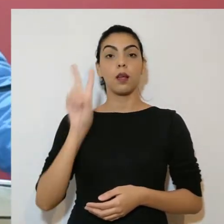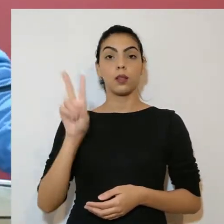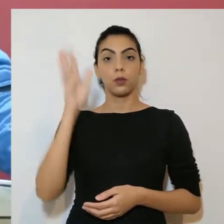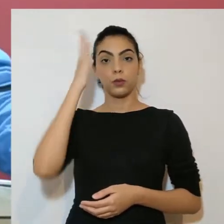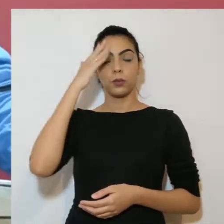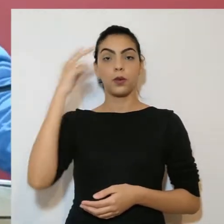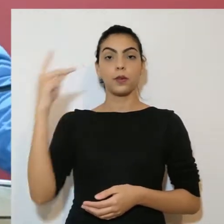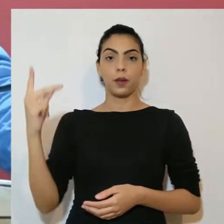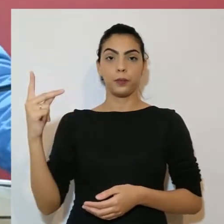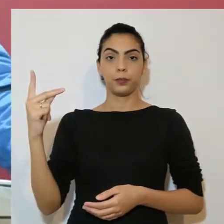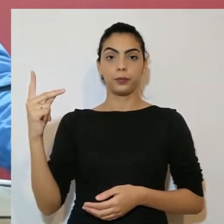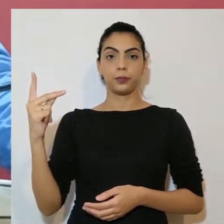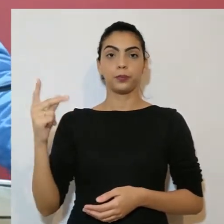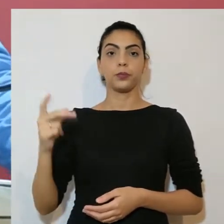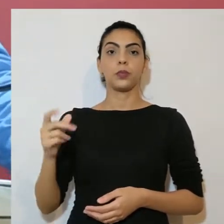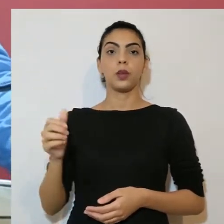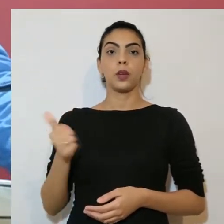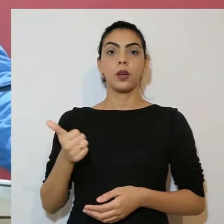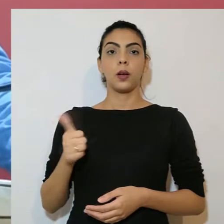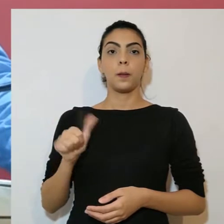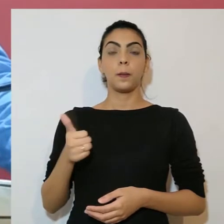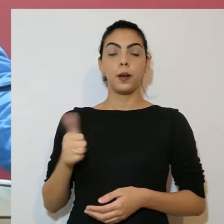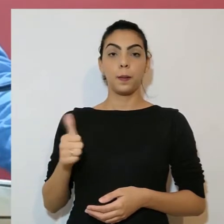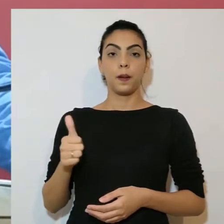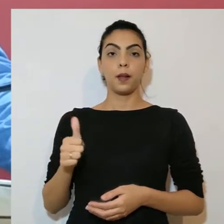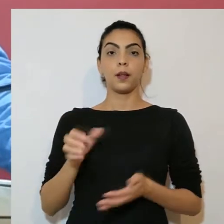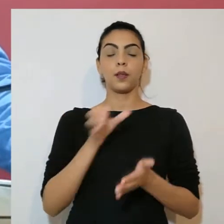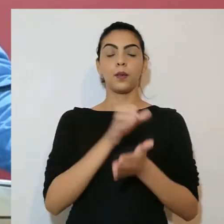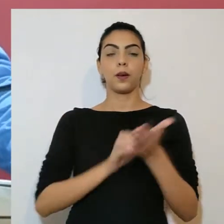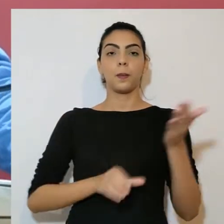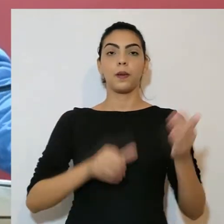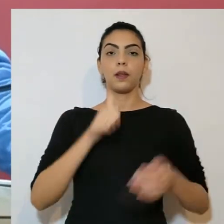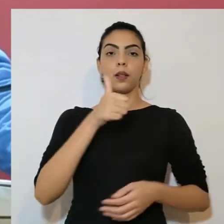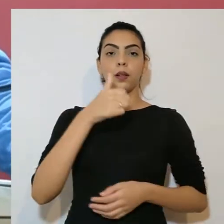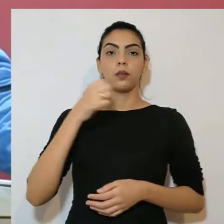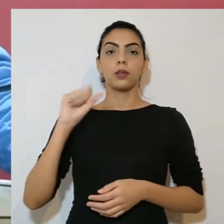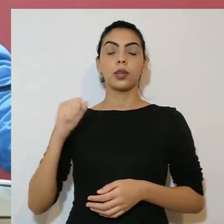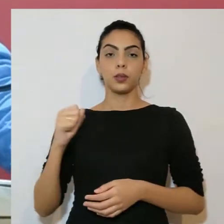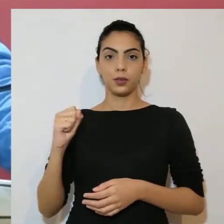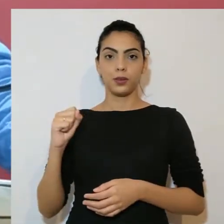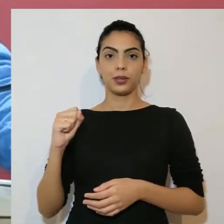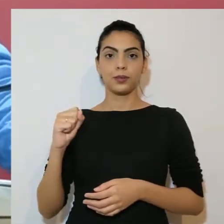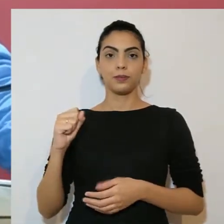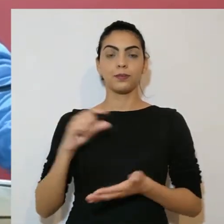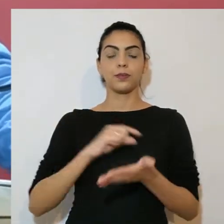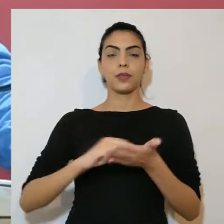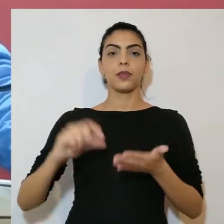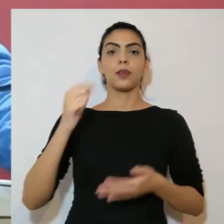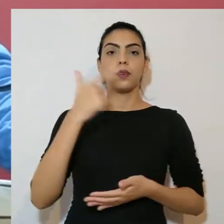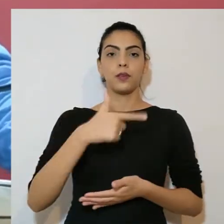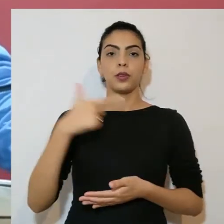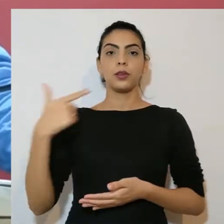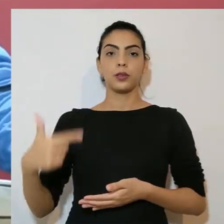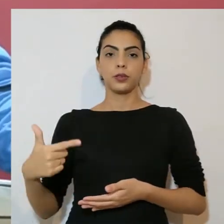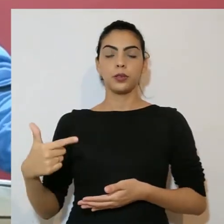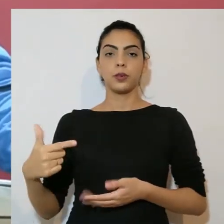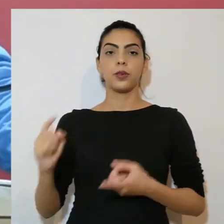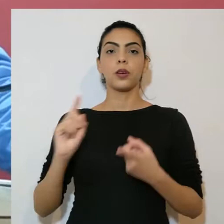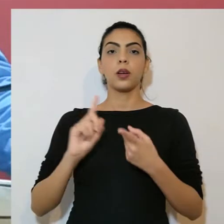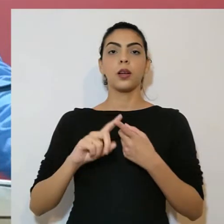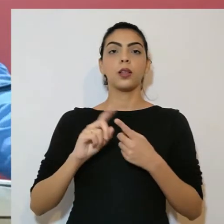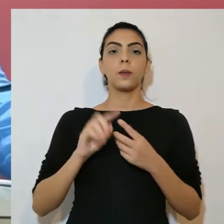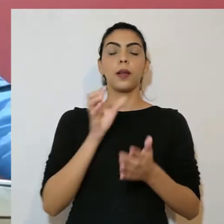meditar em 2 provérbios. Nós vamos meditar no Provérbios, no capítulo 18, o